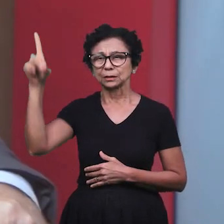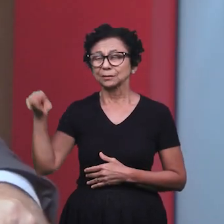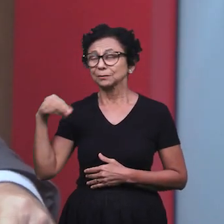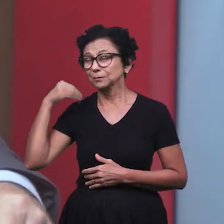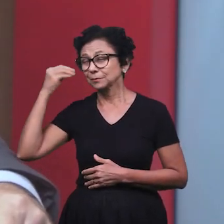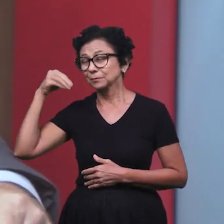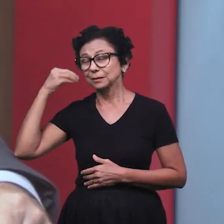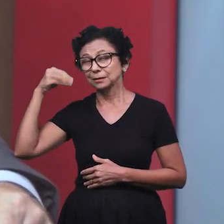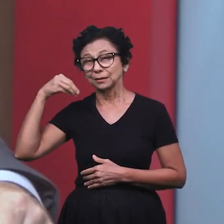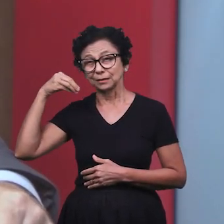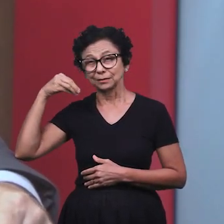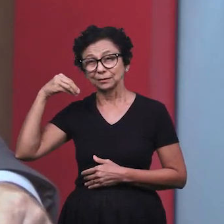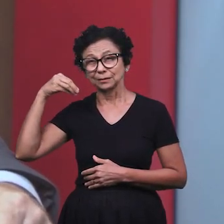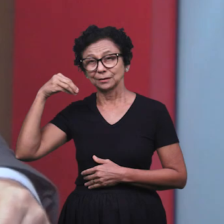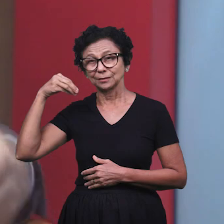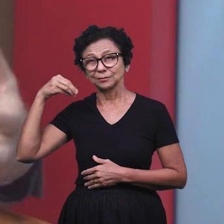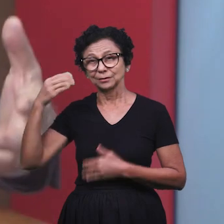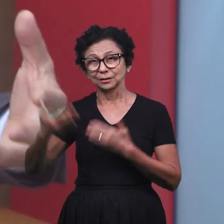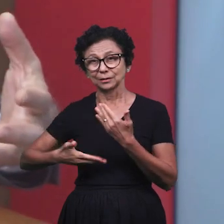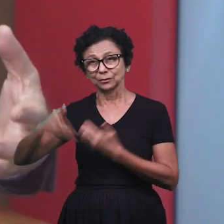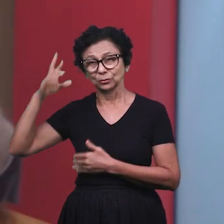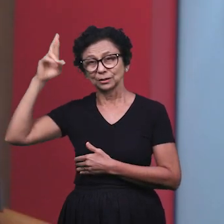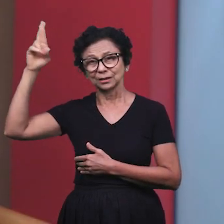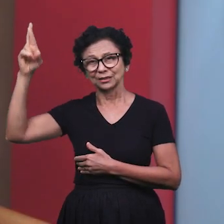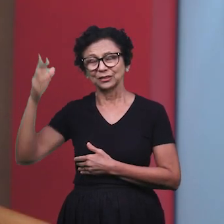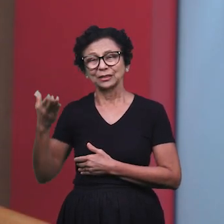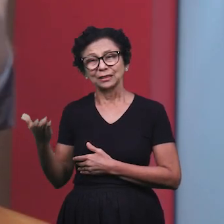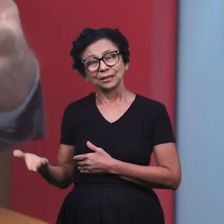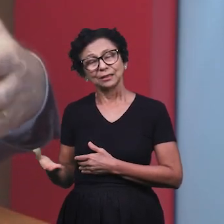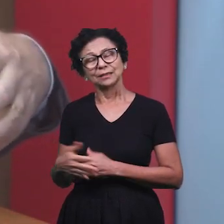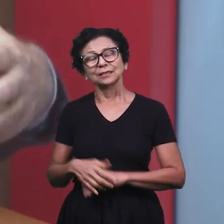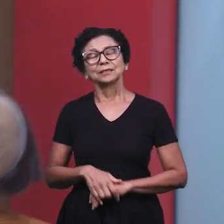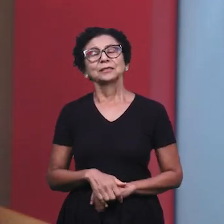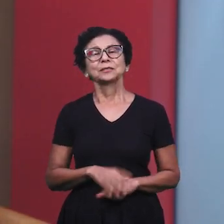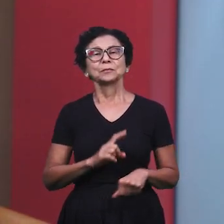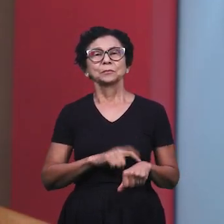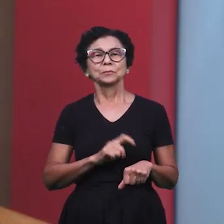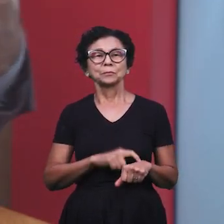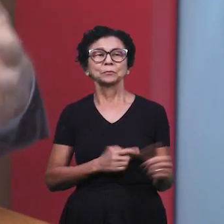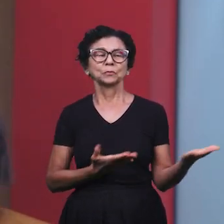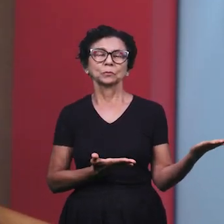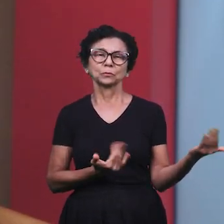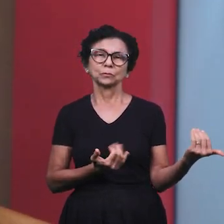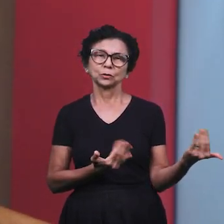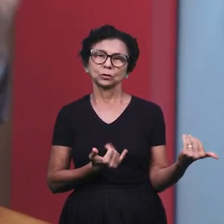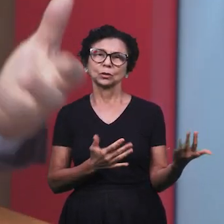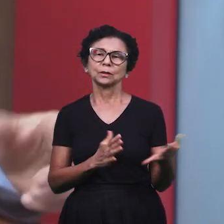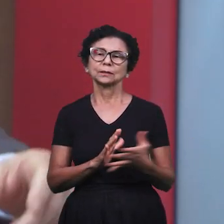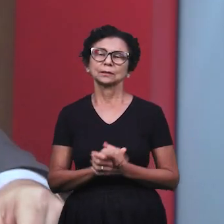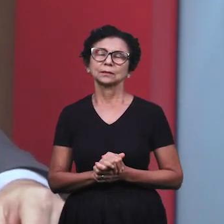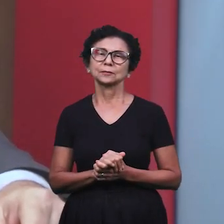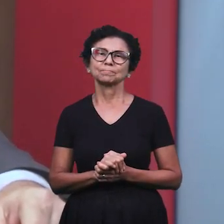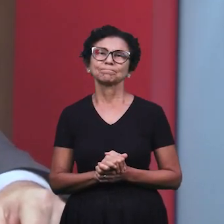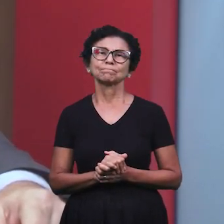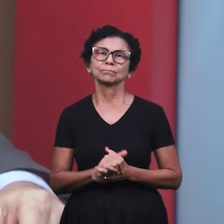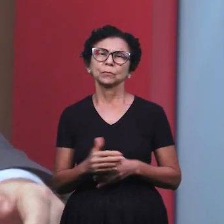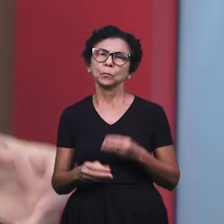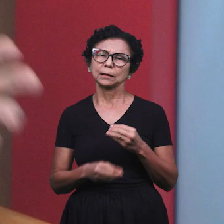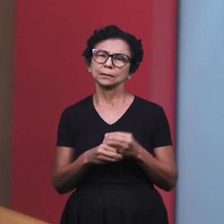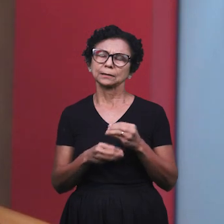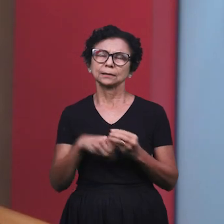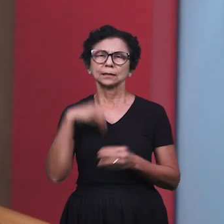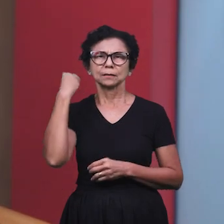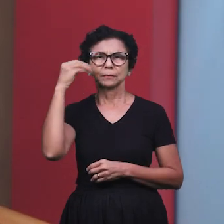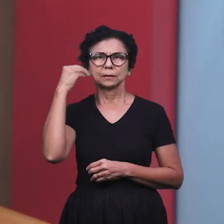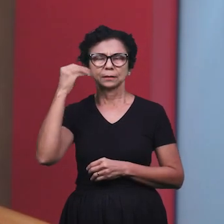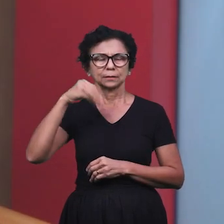experiências vividas com o Senhor, e é um momento ali para que os jovens também sejam fortalecido com essas experiências. Então, eu